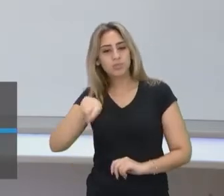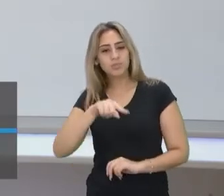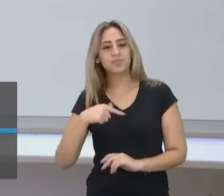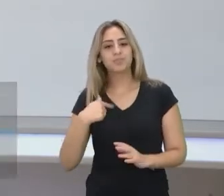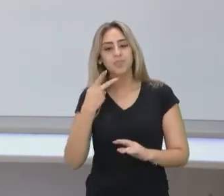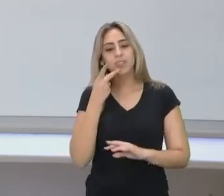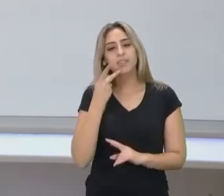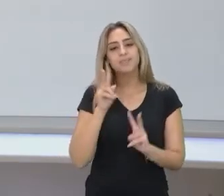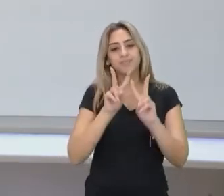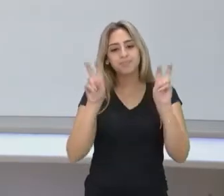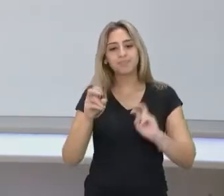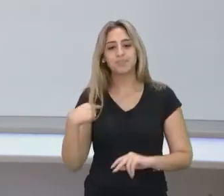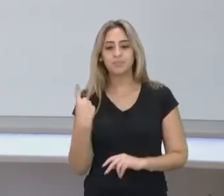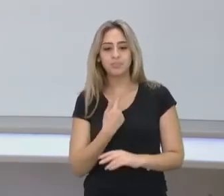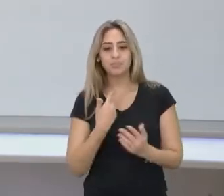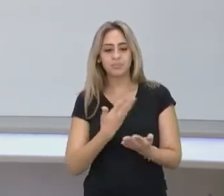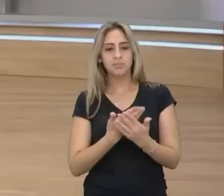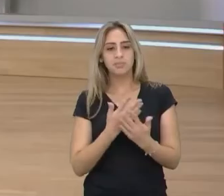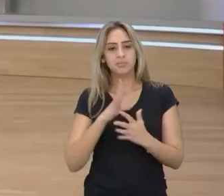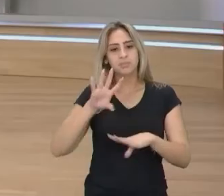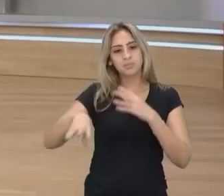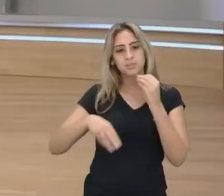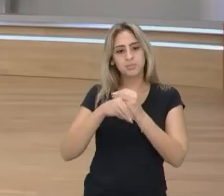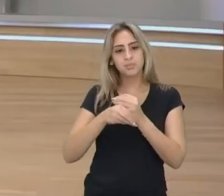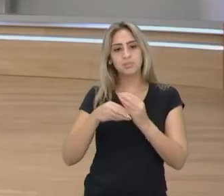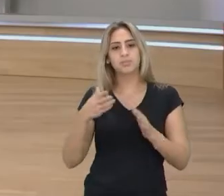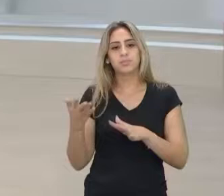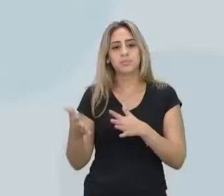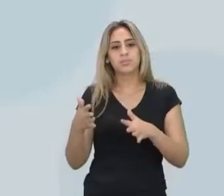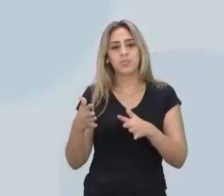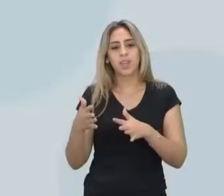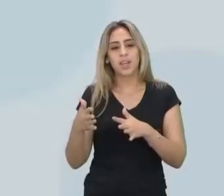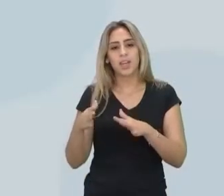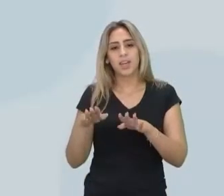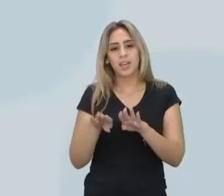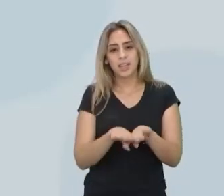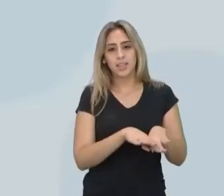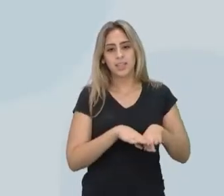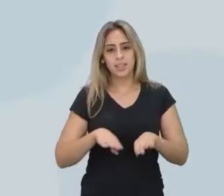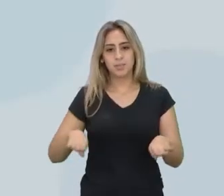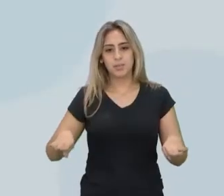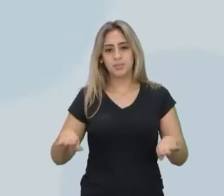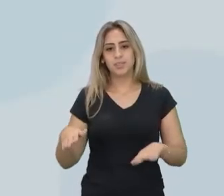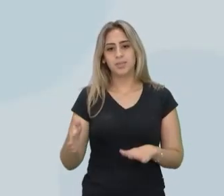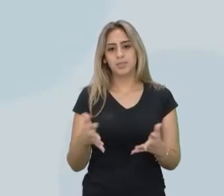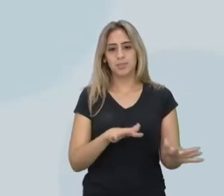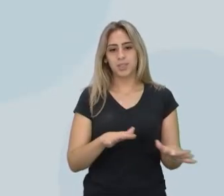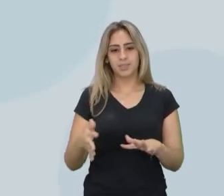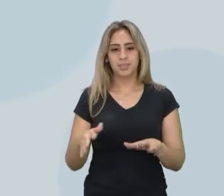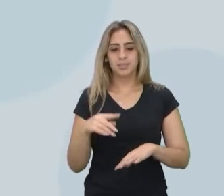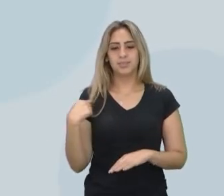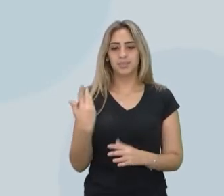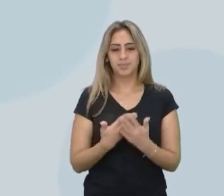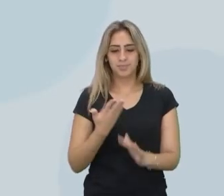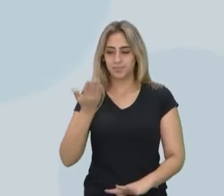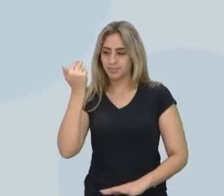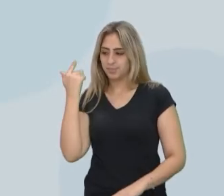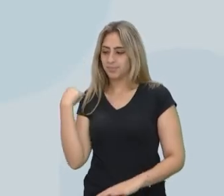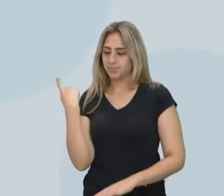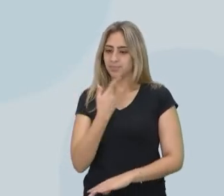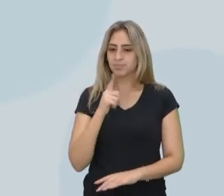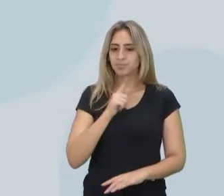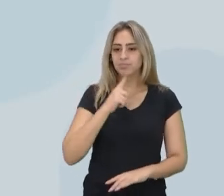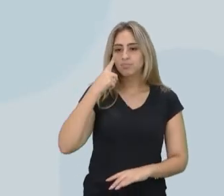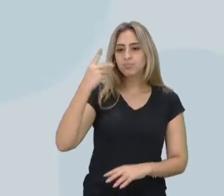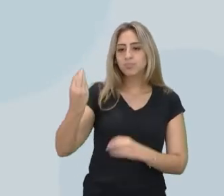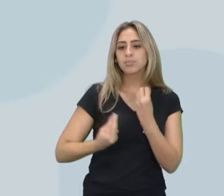para falar sobre a nossa aula do componente curricular Equilíbrio em Movimento. Na aula passada, vocês tiveram uma